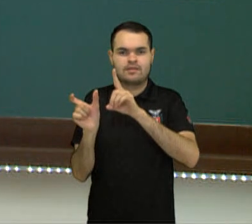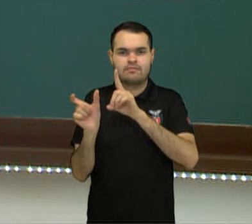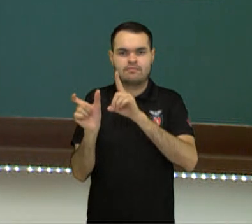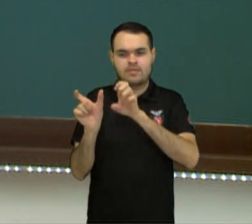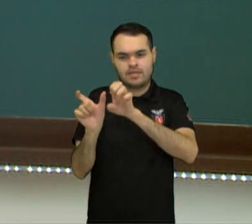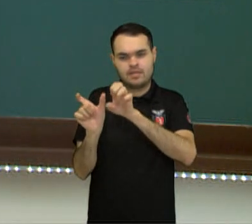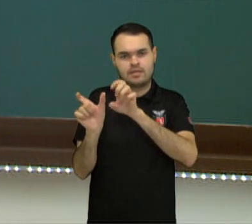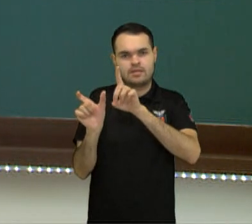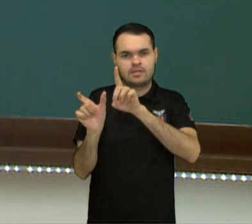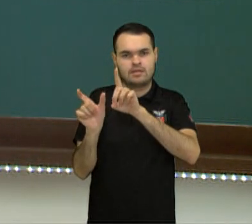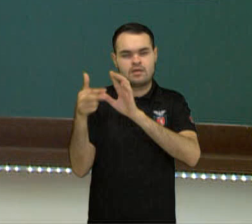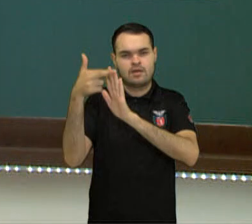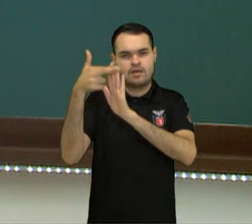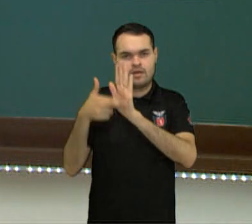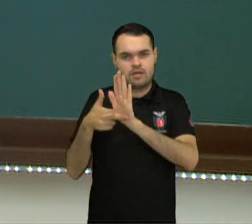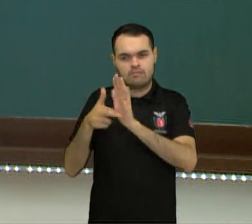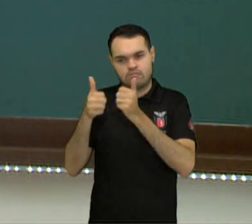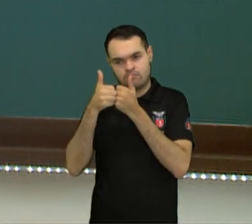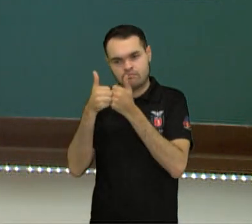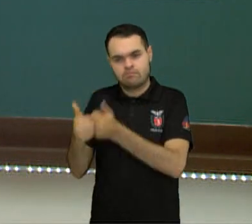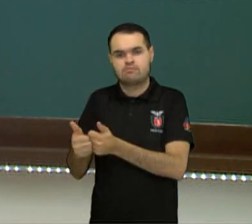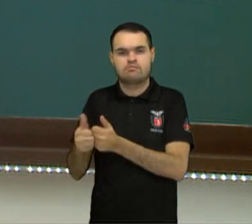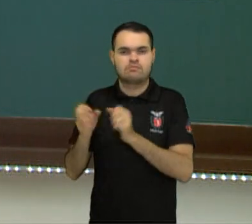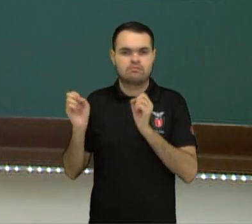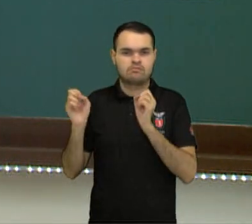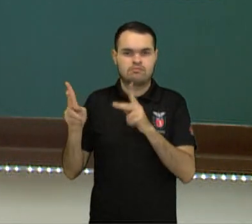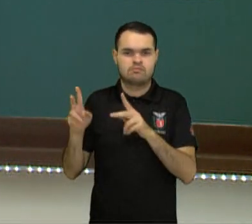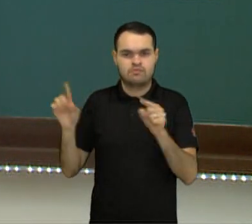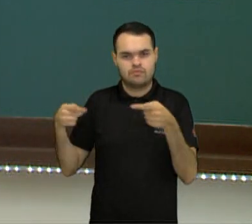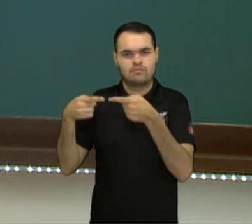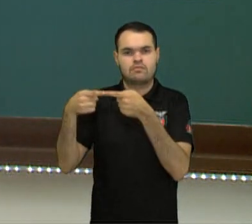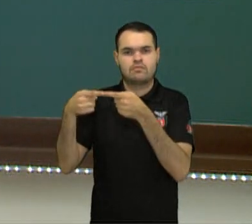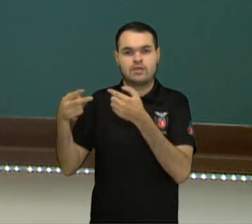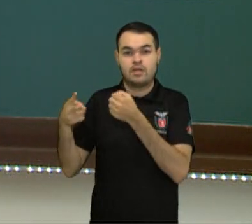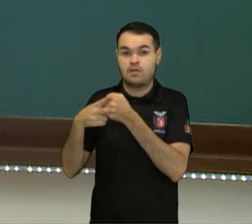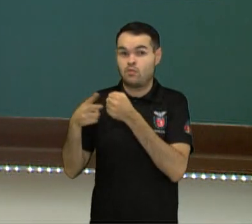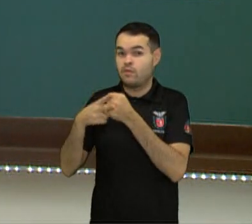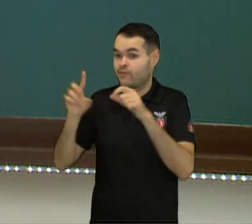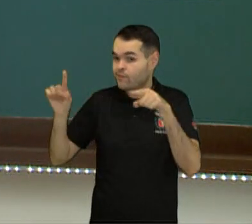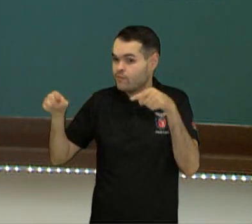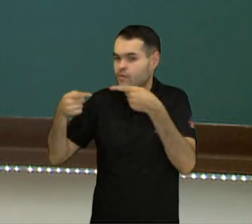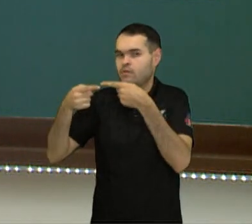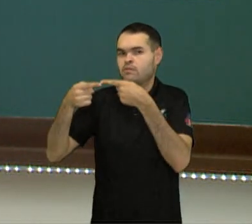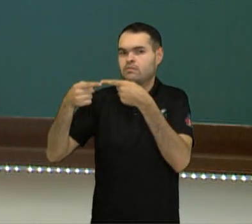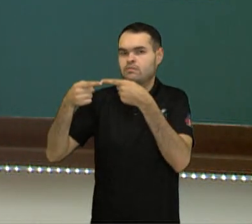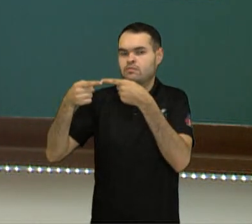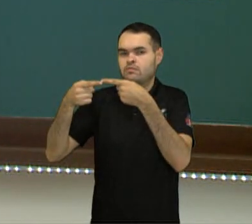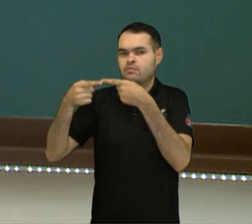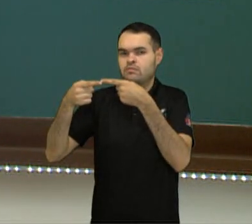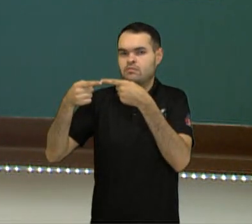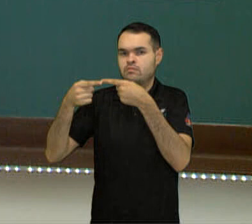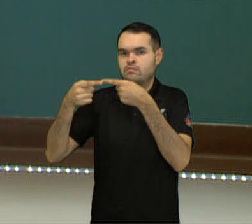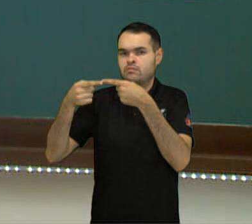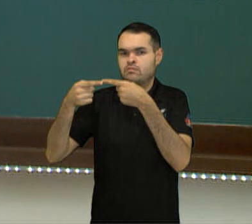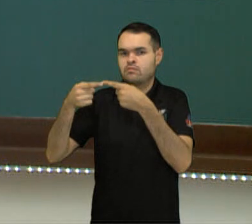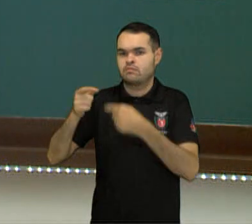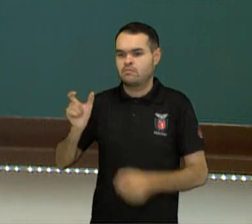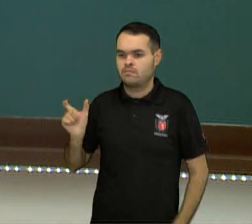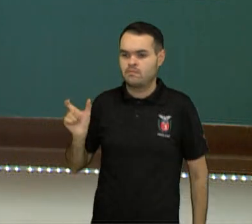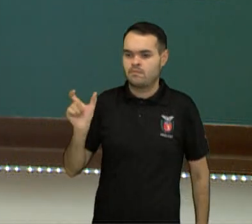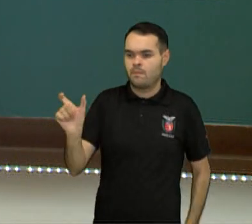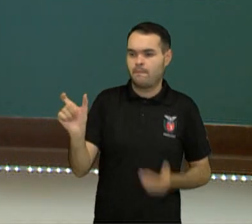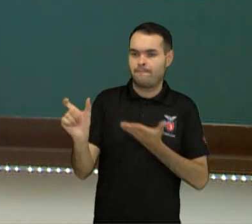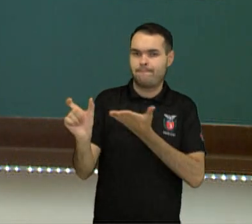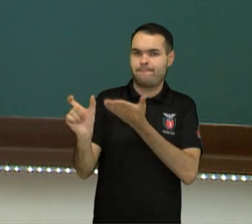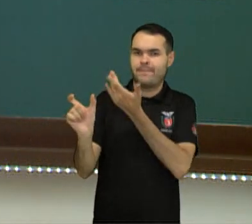é uma grande regra para a gente poder levar em consideração. Os verbos regulares, na hora que você joga para o